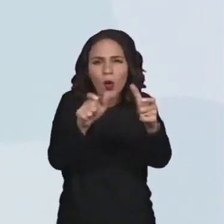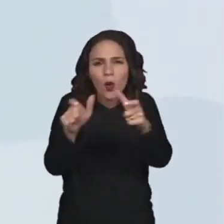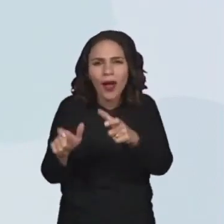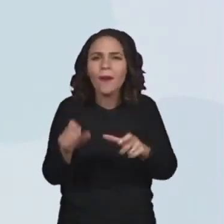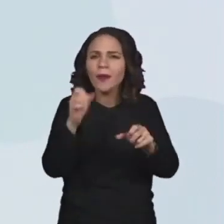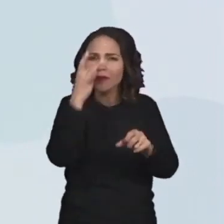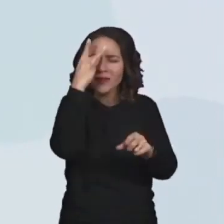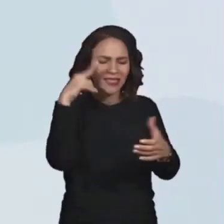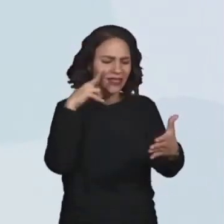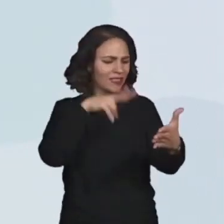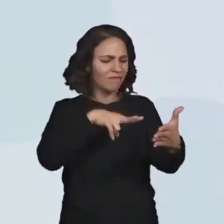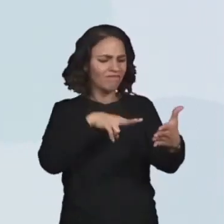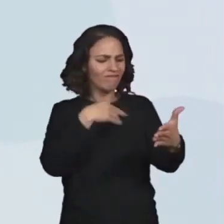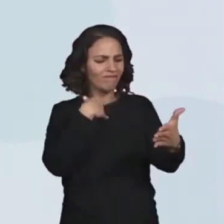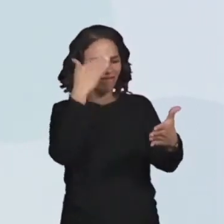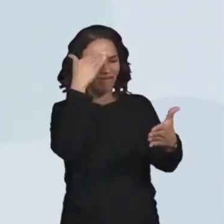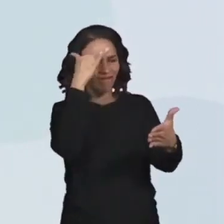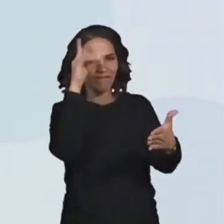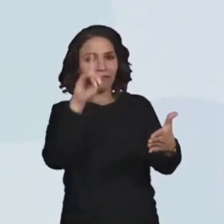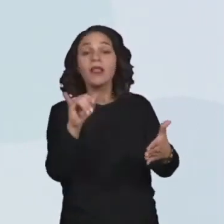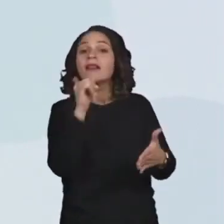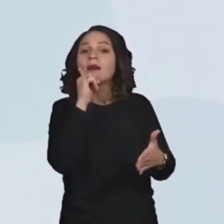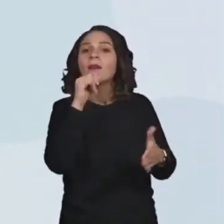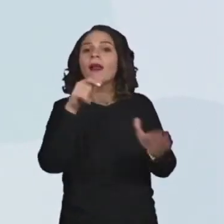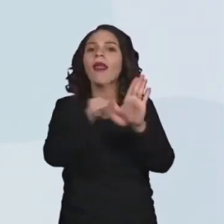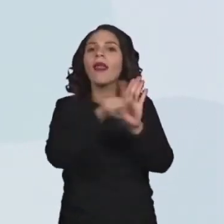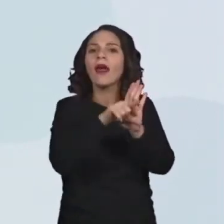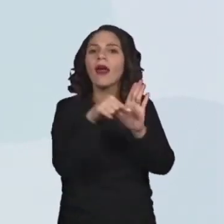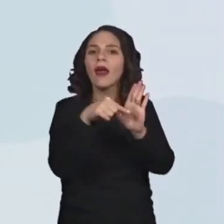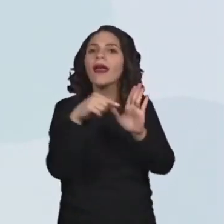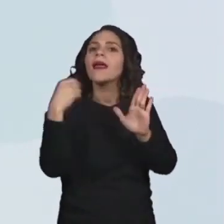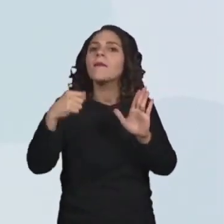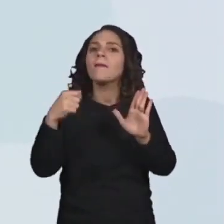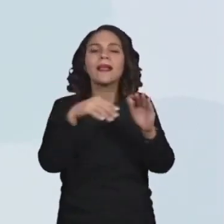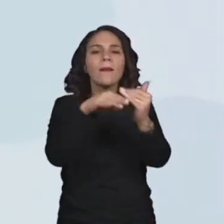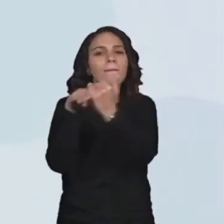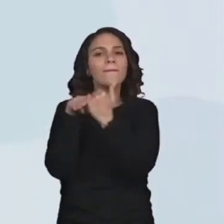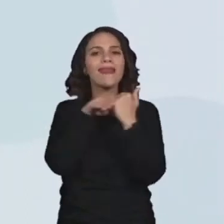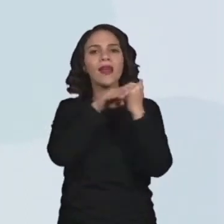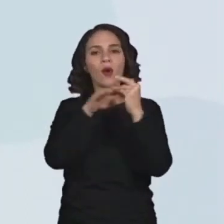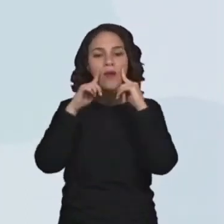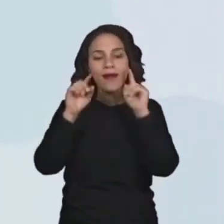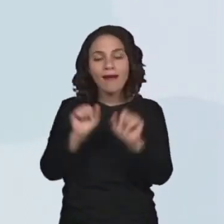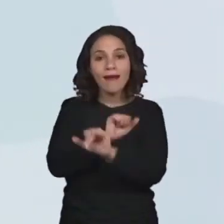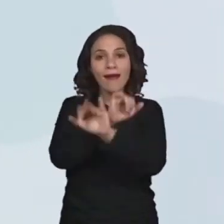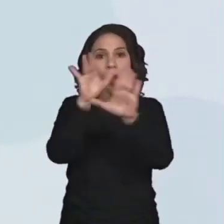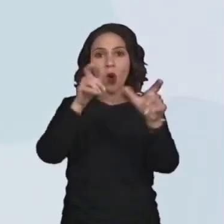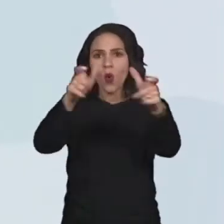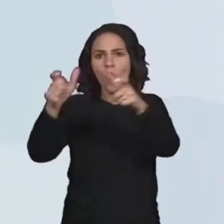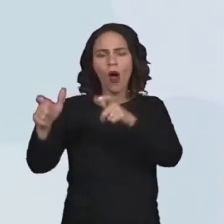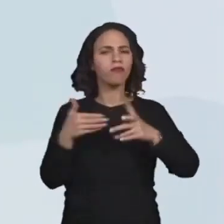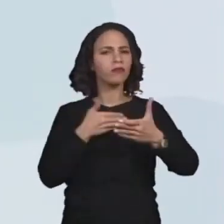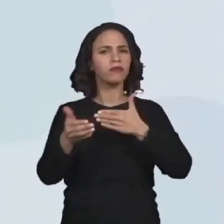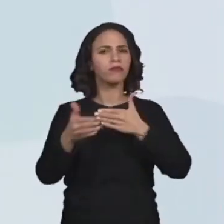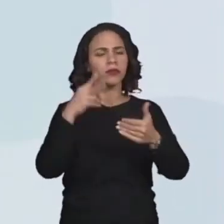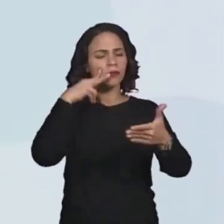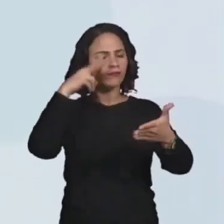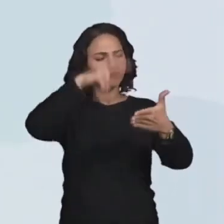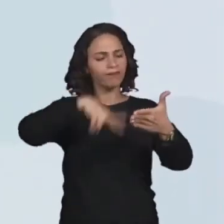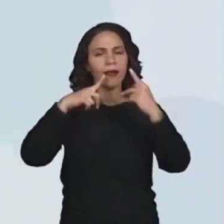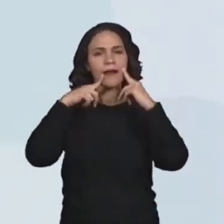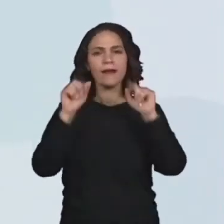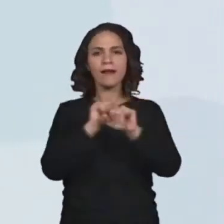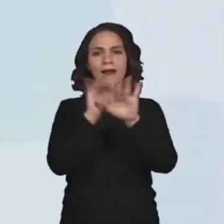compreensão dos leitores. As leis, por exemplo, necessitam ter uma escrita padrão, que garante maior eficácia e